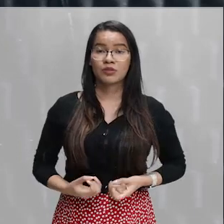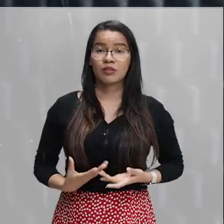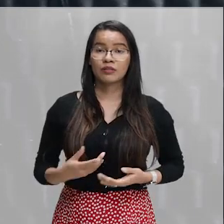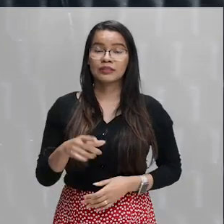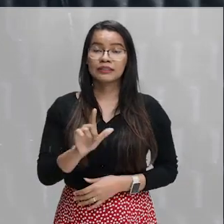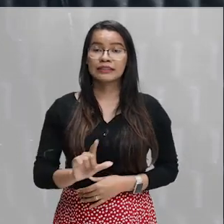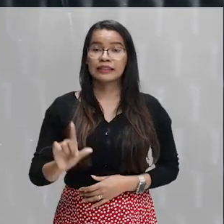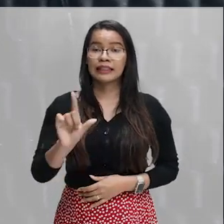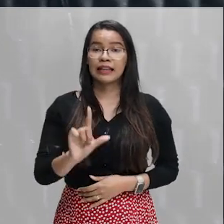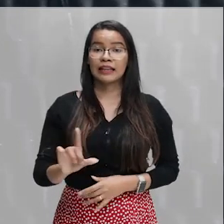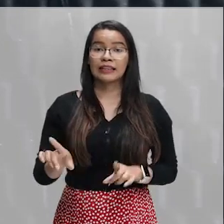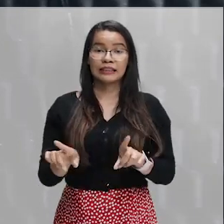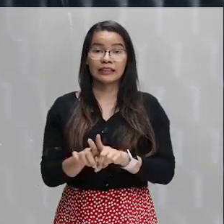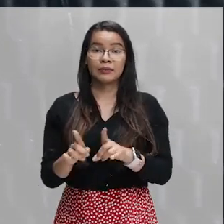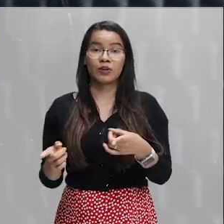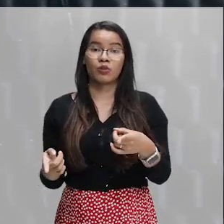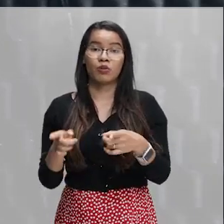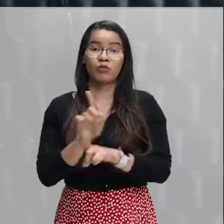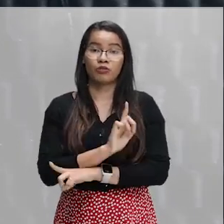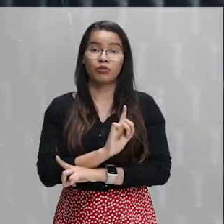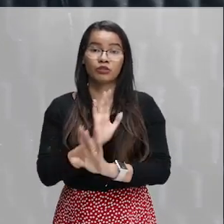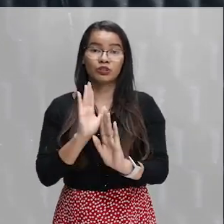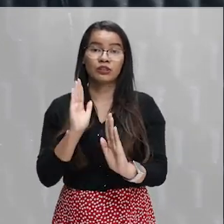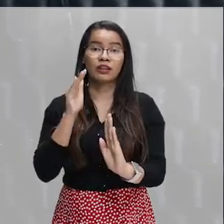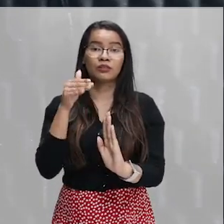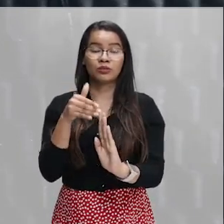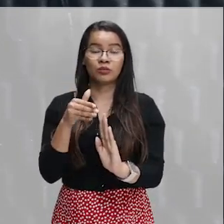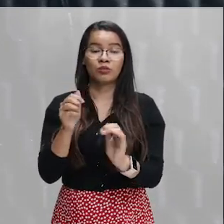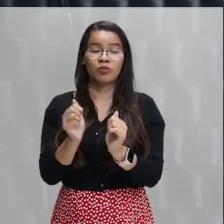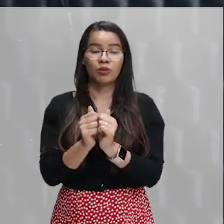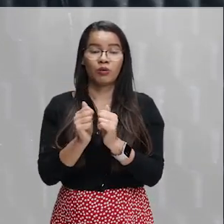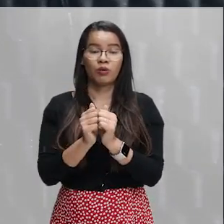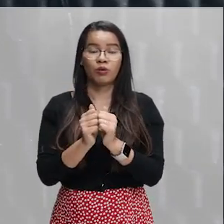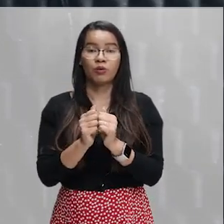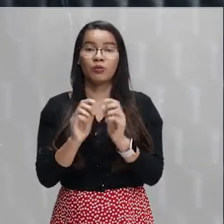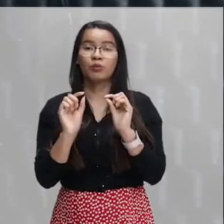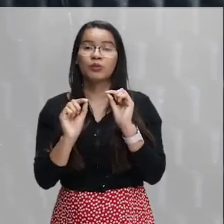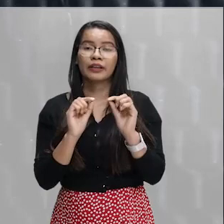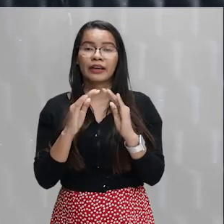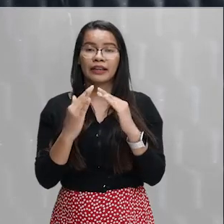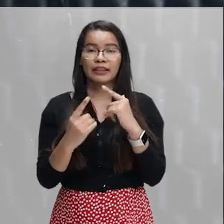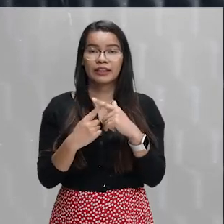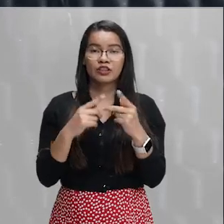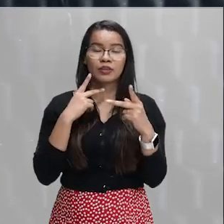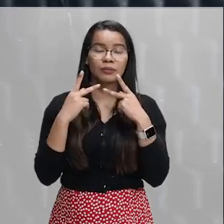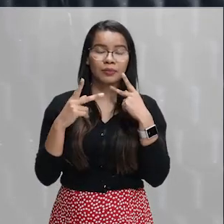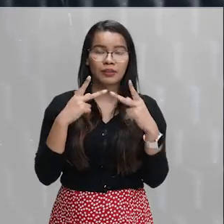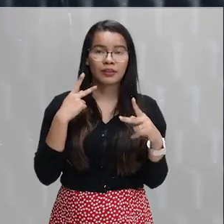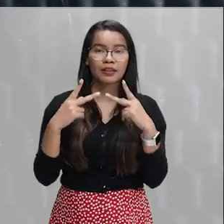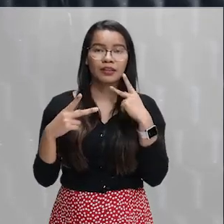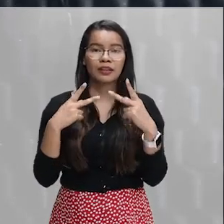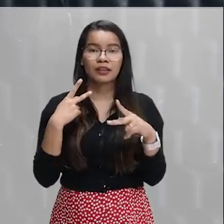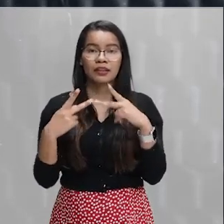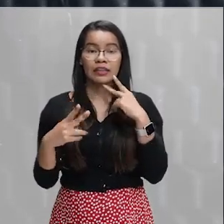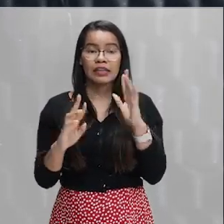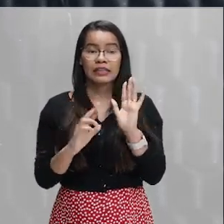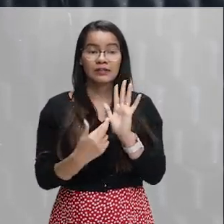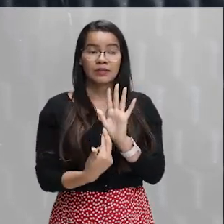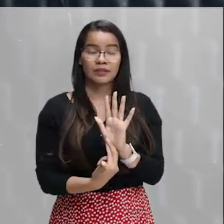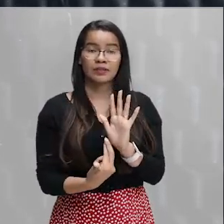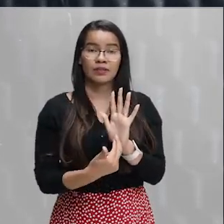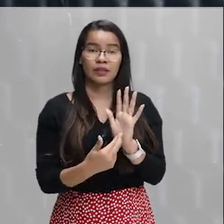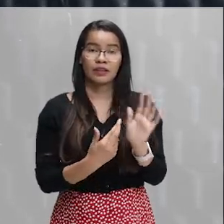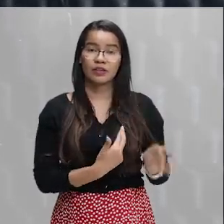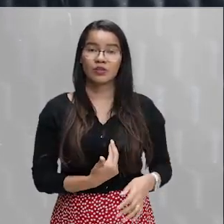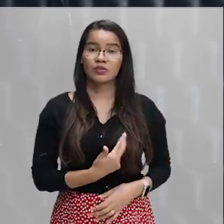confronto direto com o ideário religioso, aquilo que a igreja prega, né? As representações